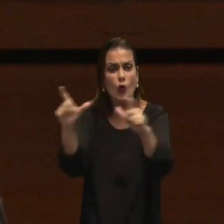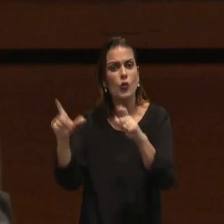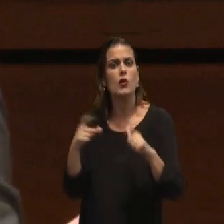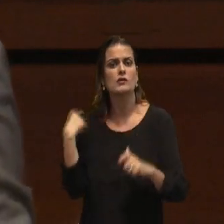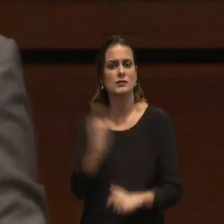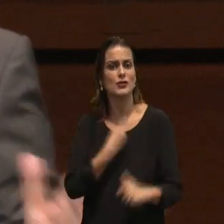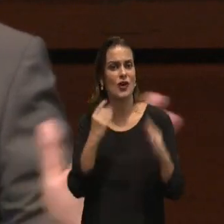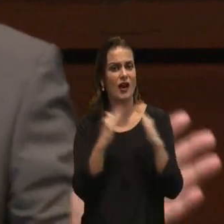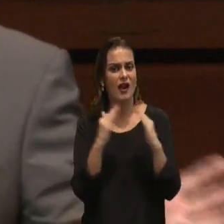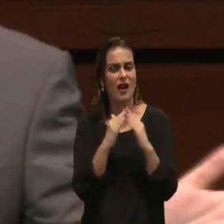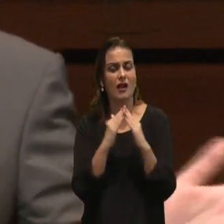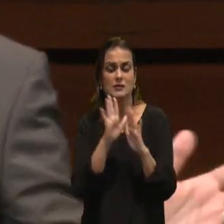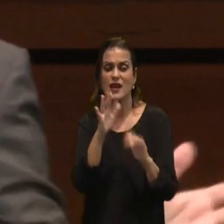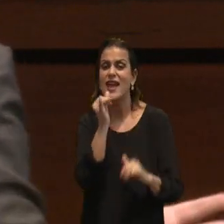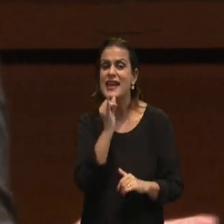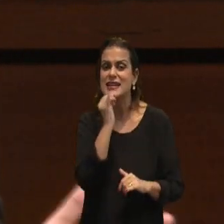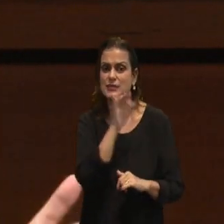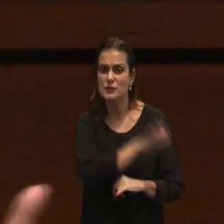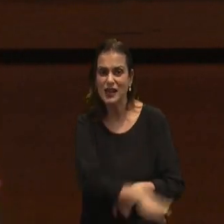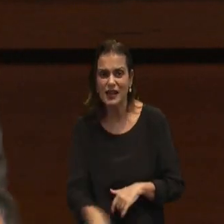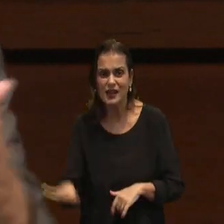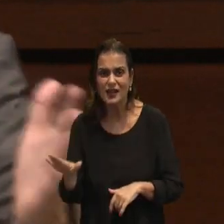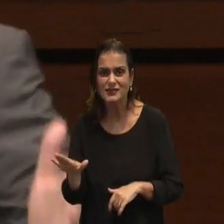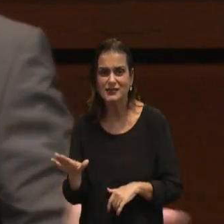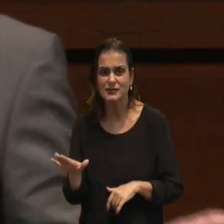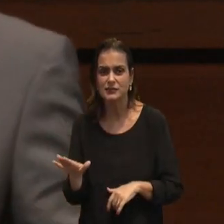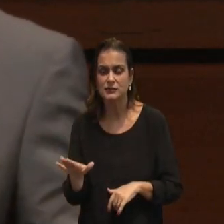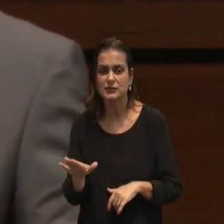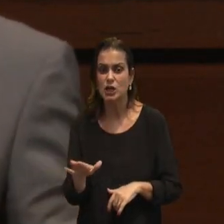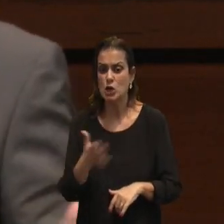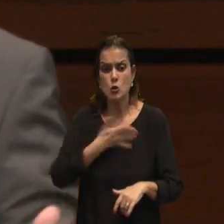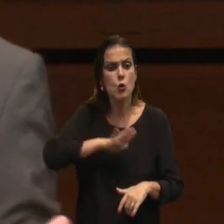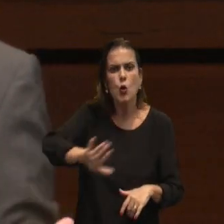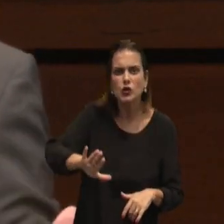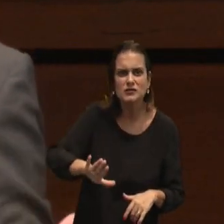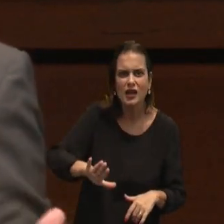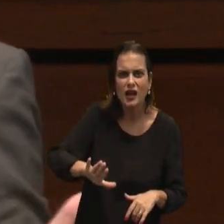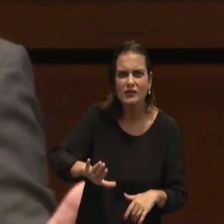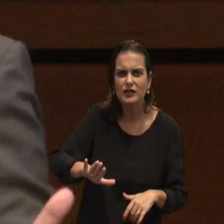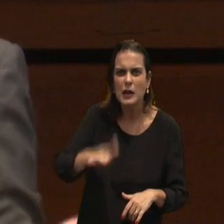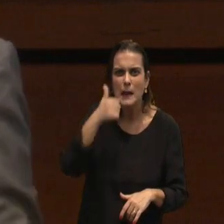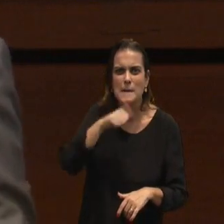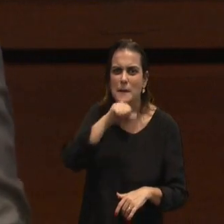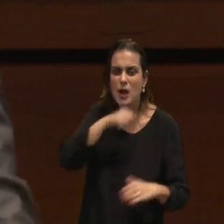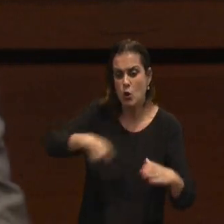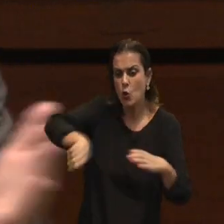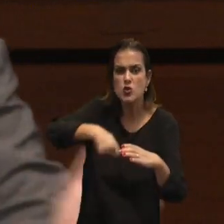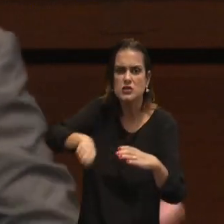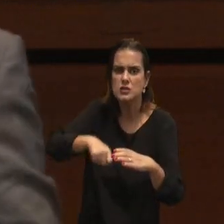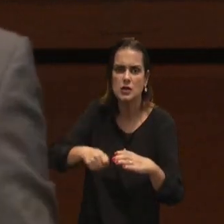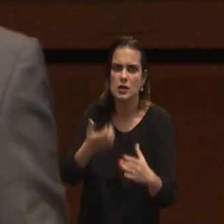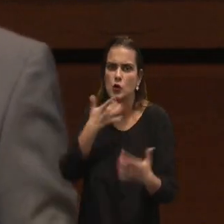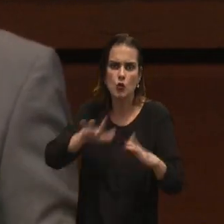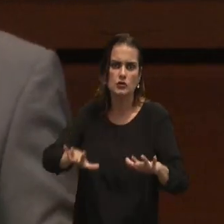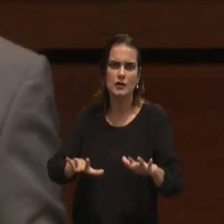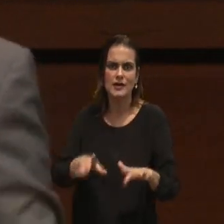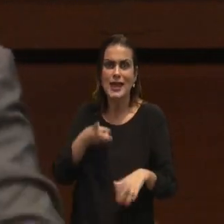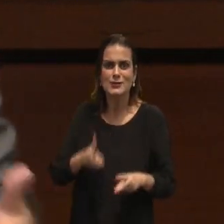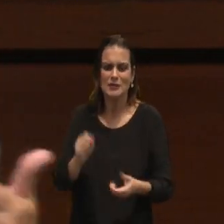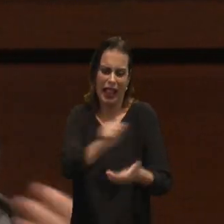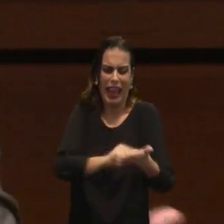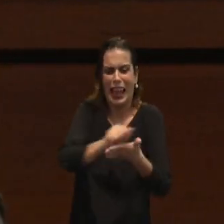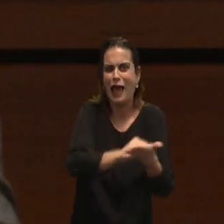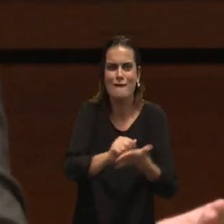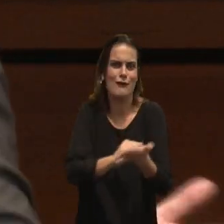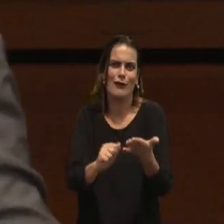casa. Por exemplo, quando eu era criança, minha mãe não gostava que nós chegássemos perto da cozinha. Eu sempre quis aprender a lavar louça,